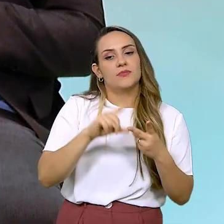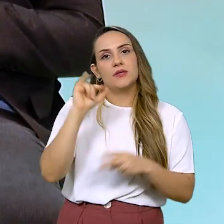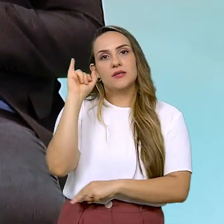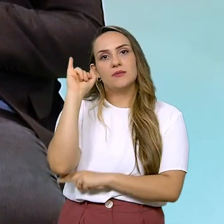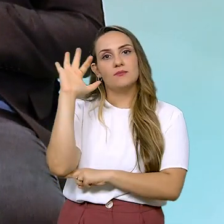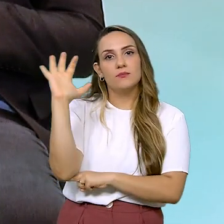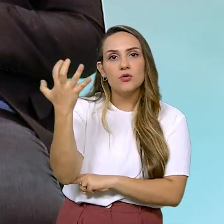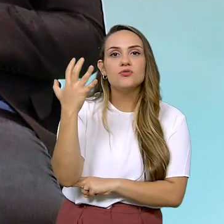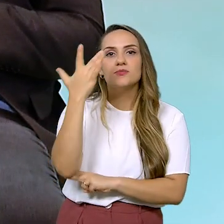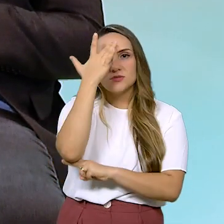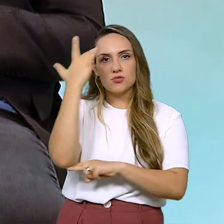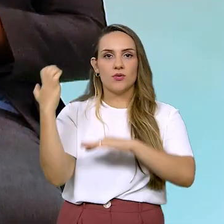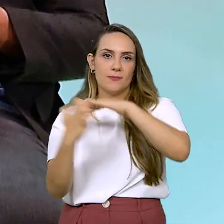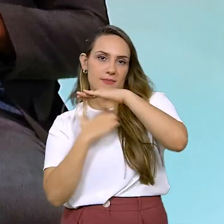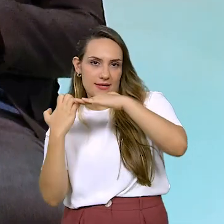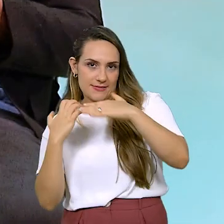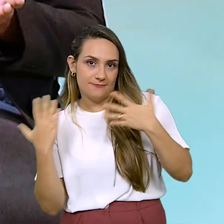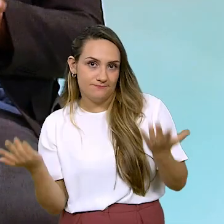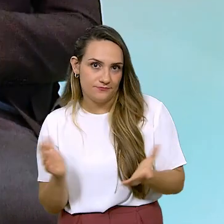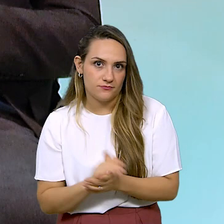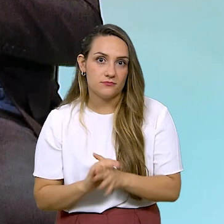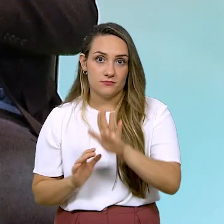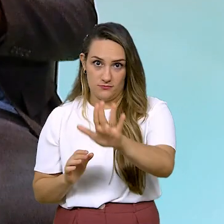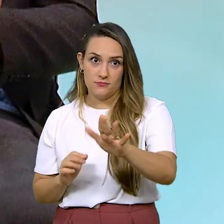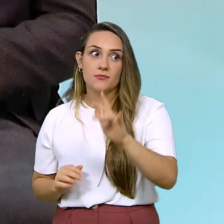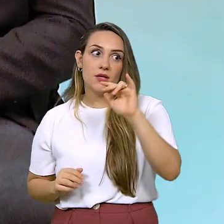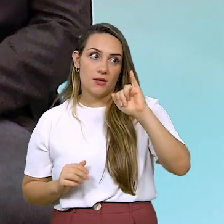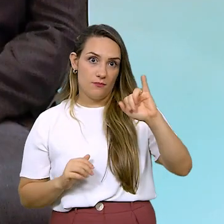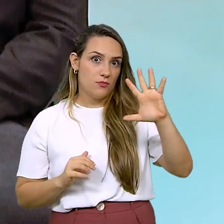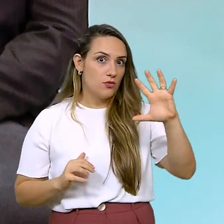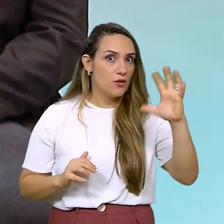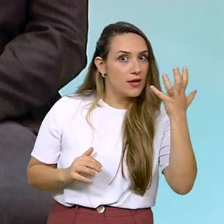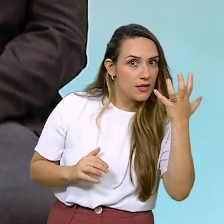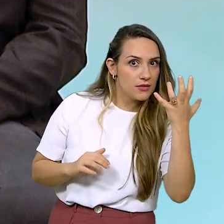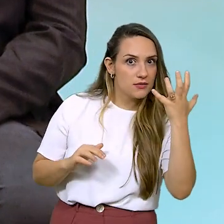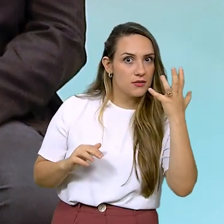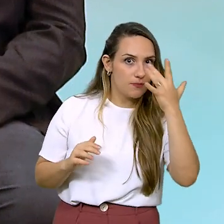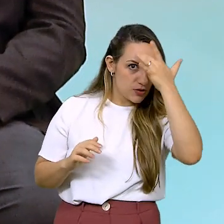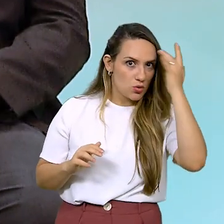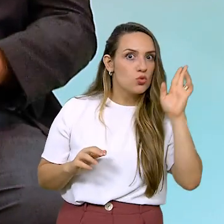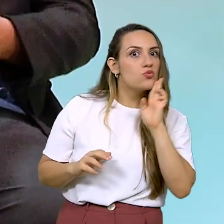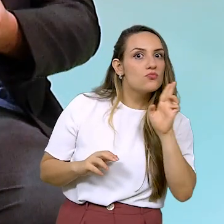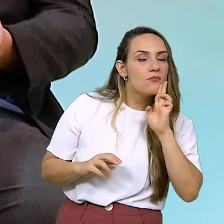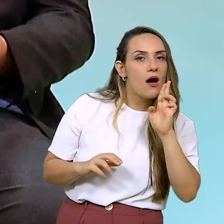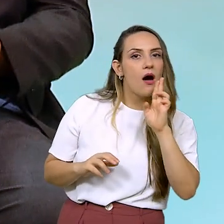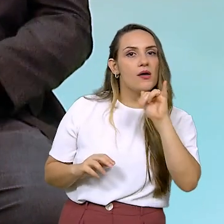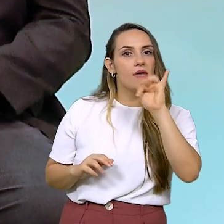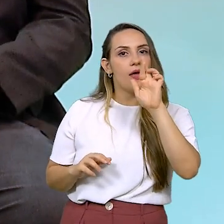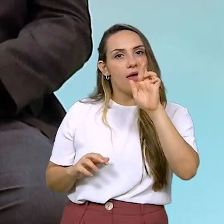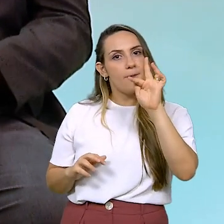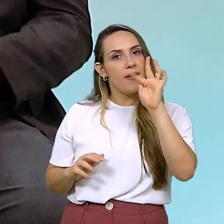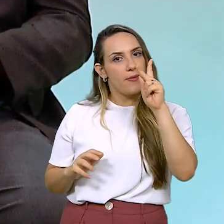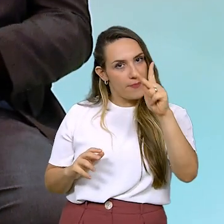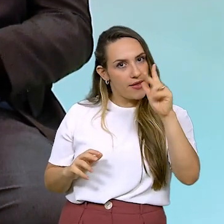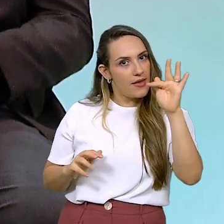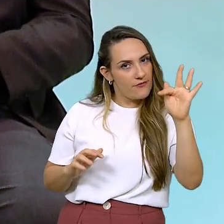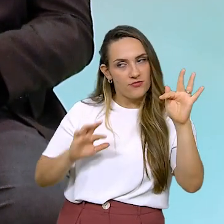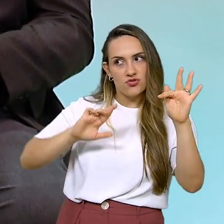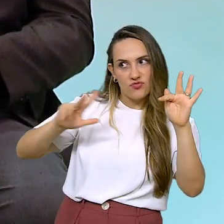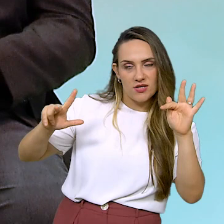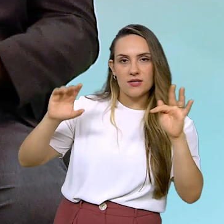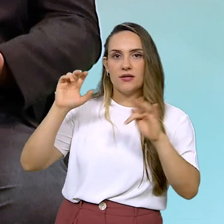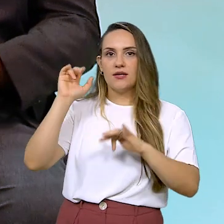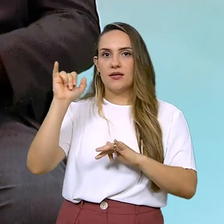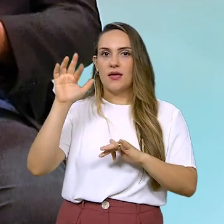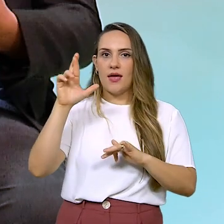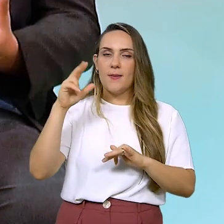imposto de renda de pessoa jurídica. Então, se você pegar, por exemplo, no imposto de renda de pessoa jurídica, há empresas grandes que trabalham muito